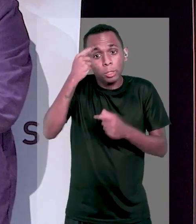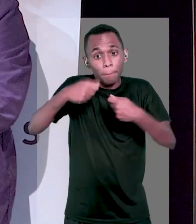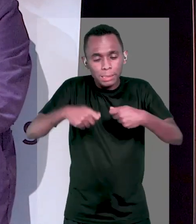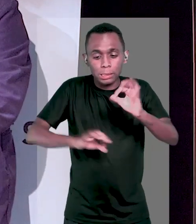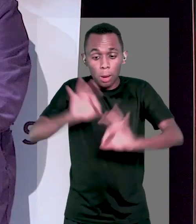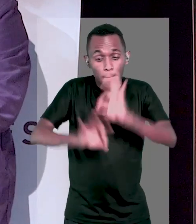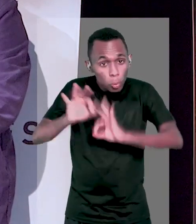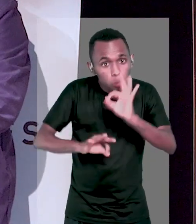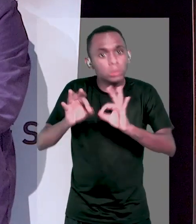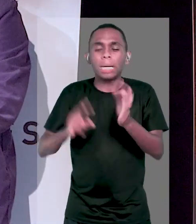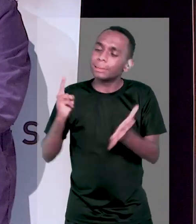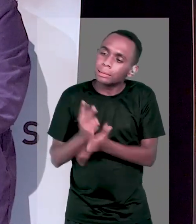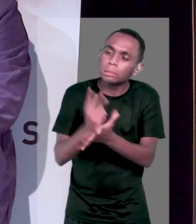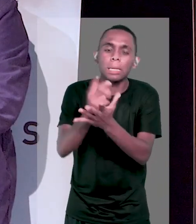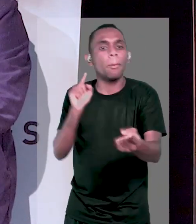primeiros erros.